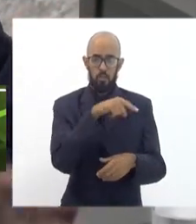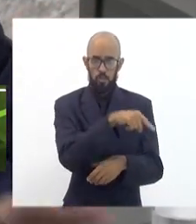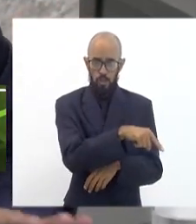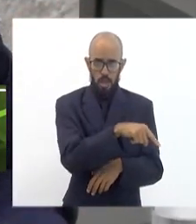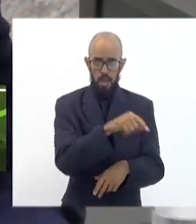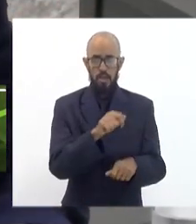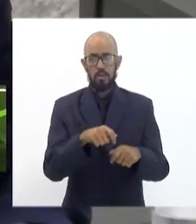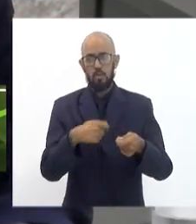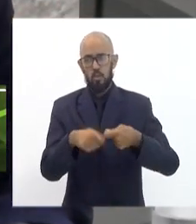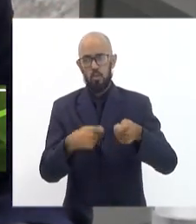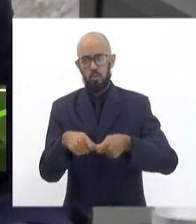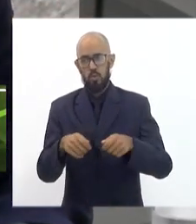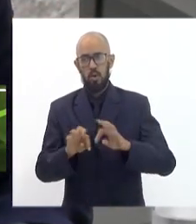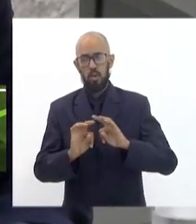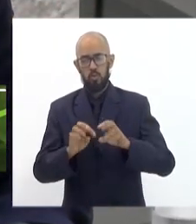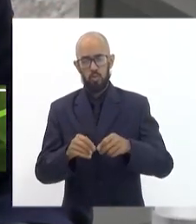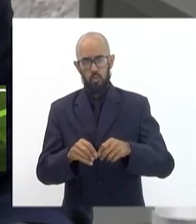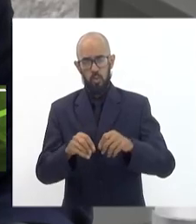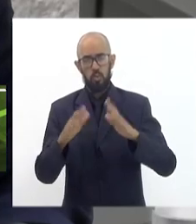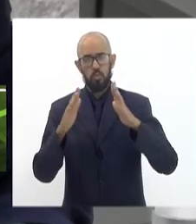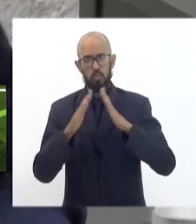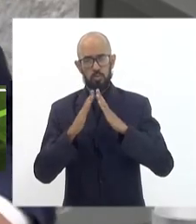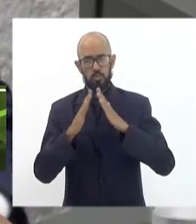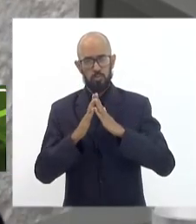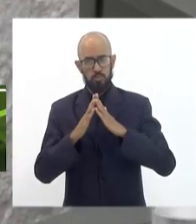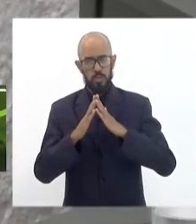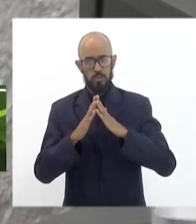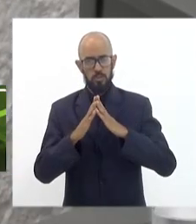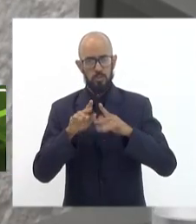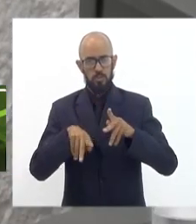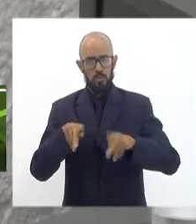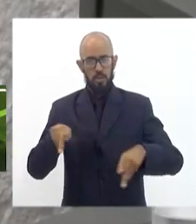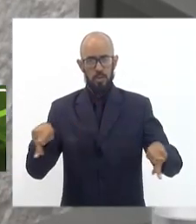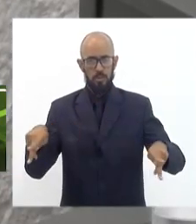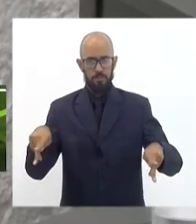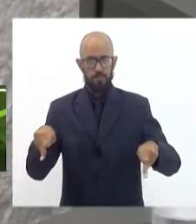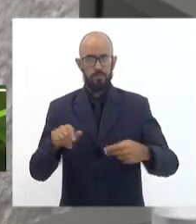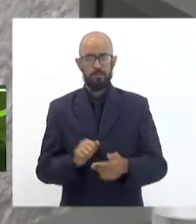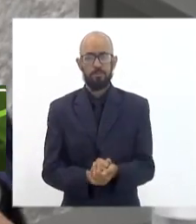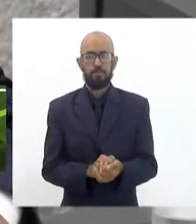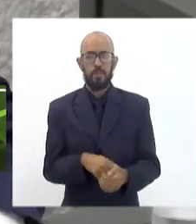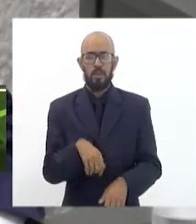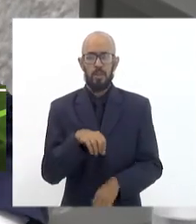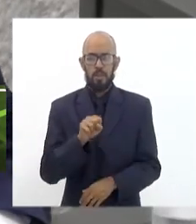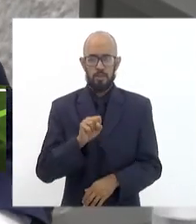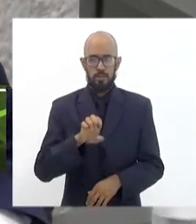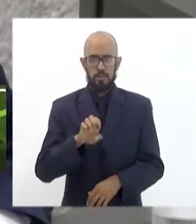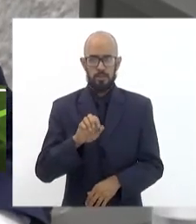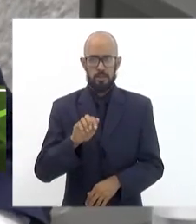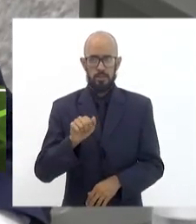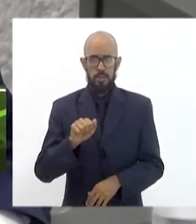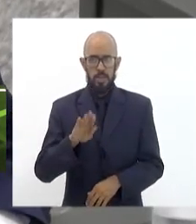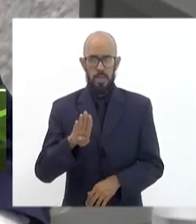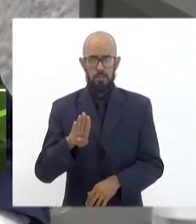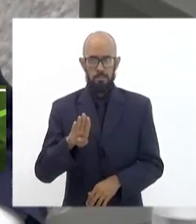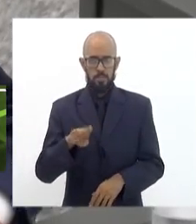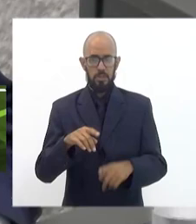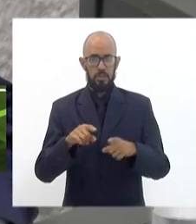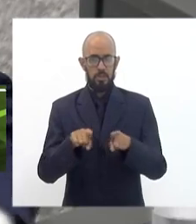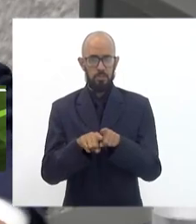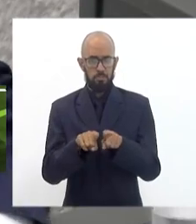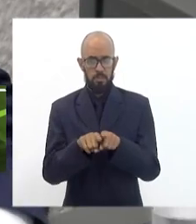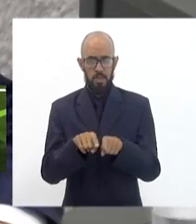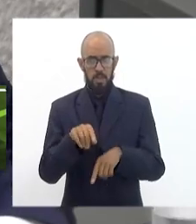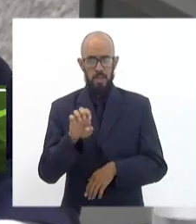de toda a questão Habitacional a cê abre em primeiro plano e daqui a pouco com certeza é Mop